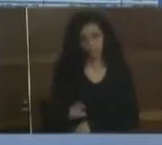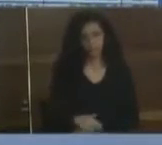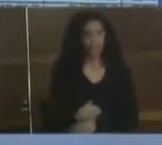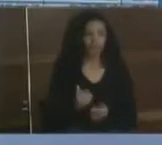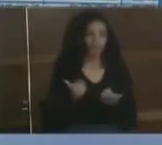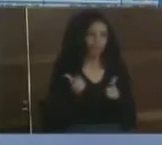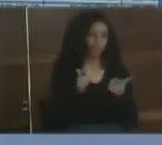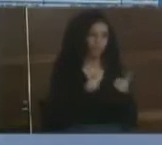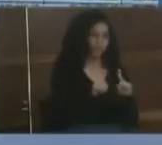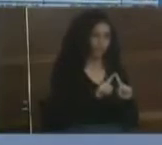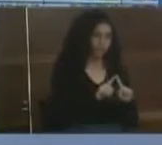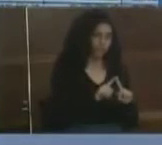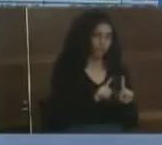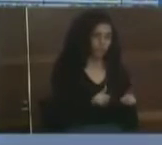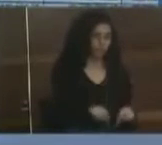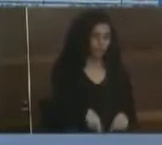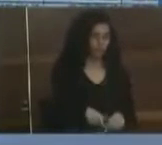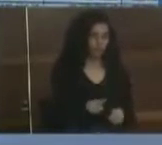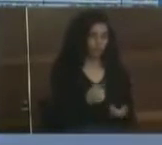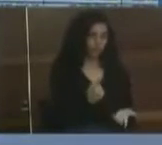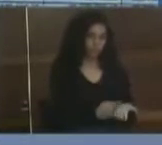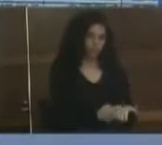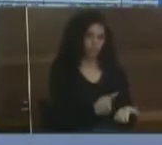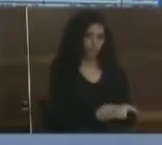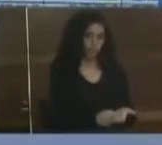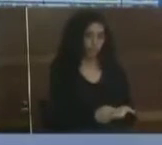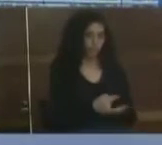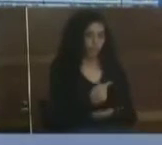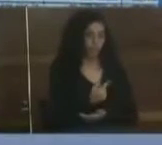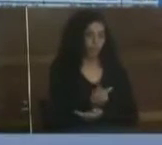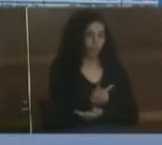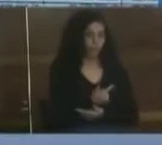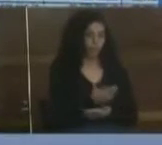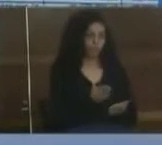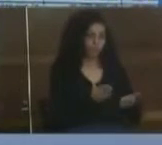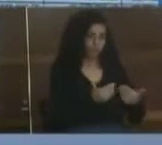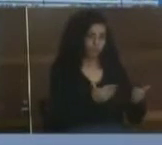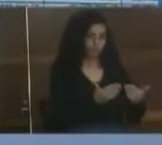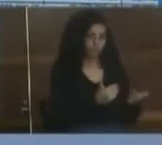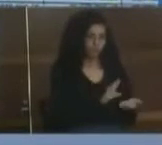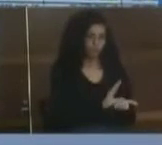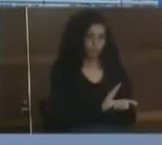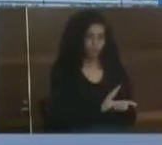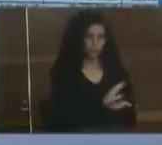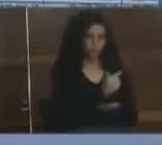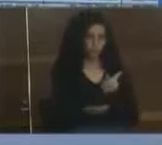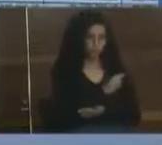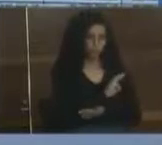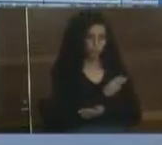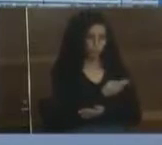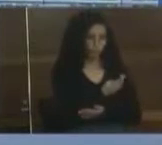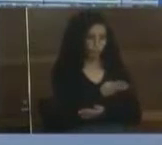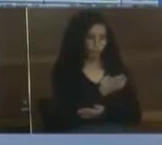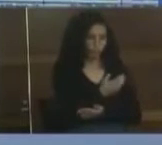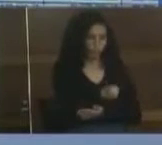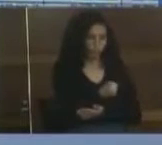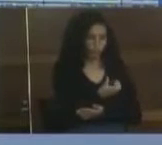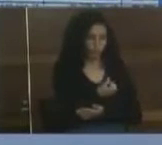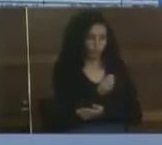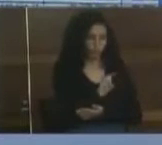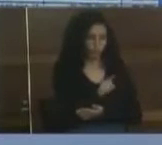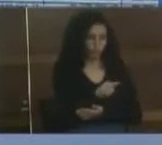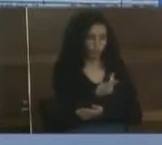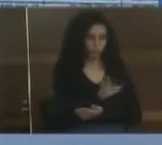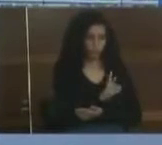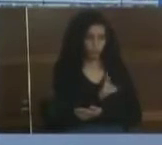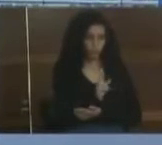outros encargos sobre a dívida por contrato desse pesada atualizada de dois milhões 416